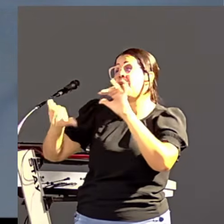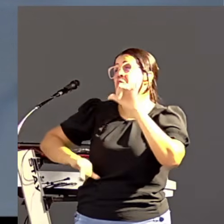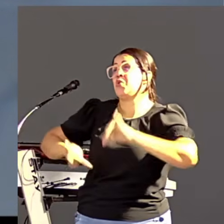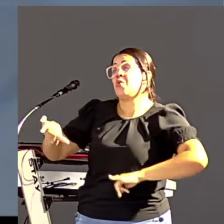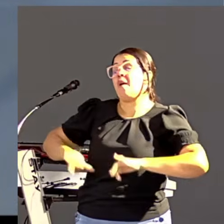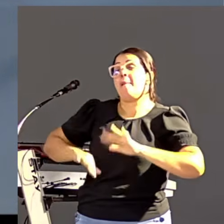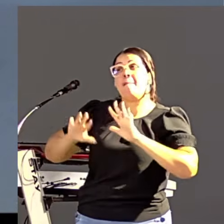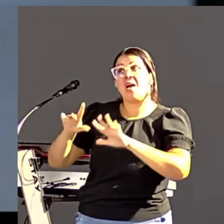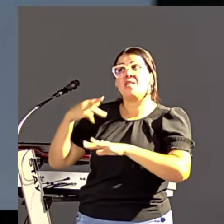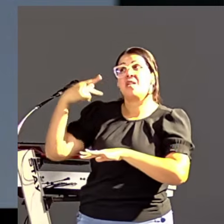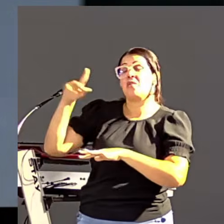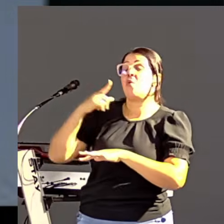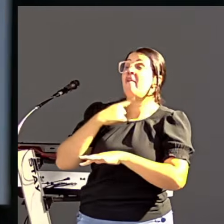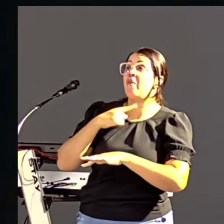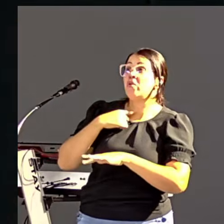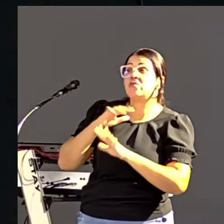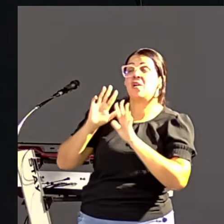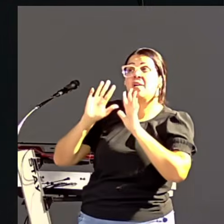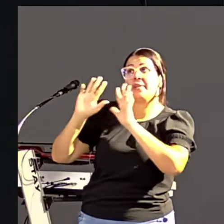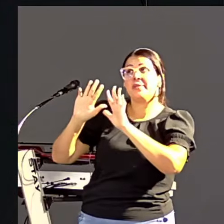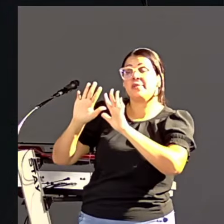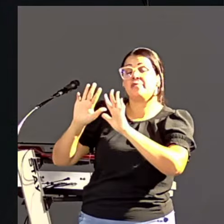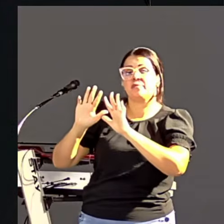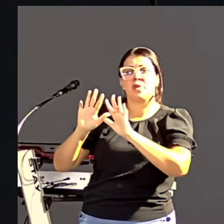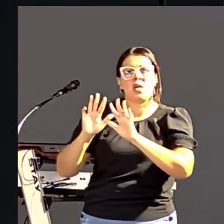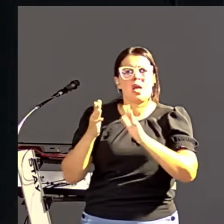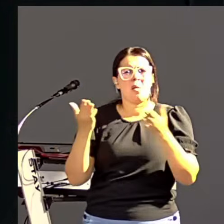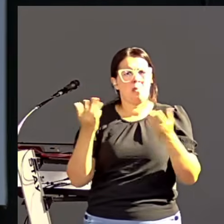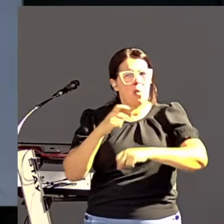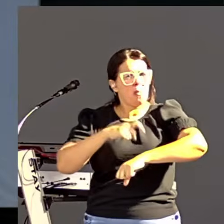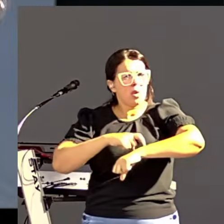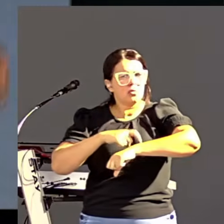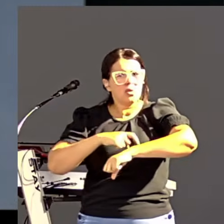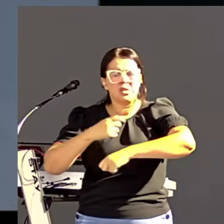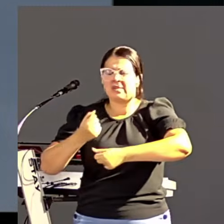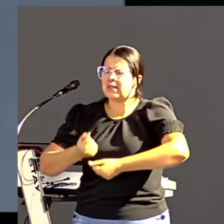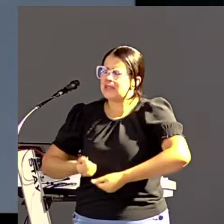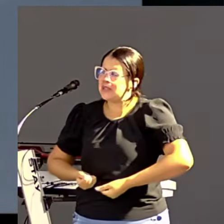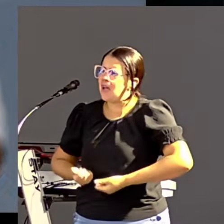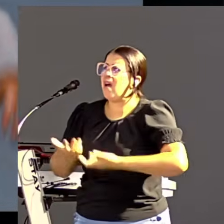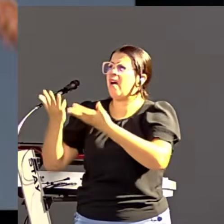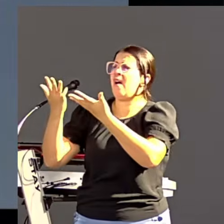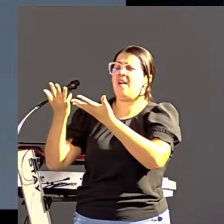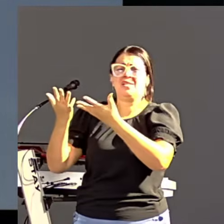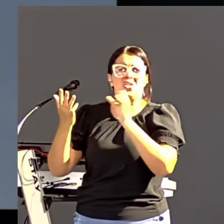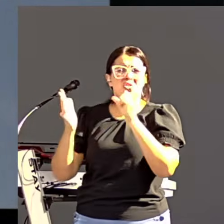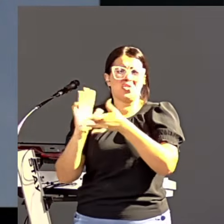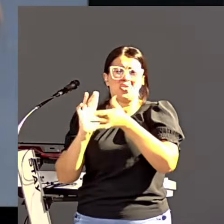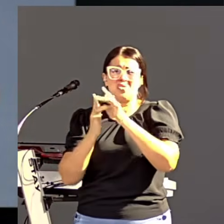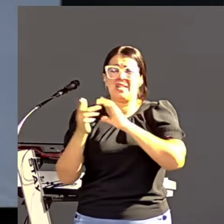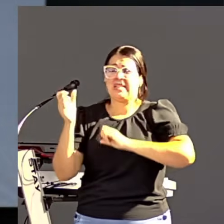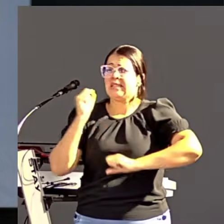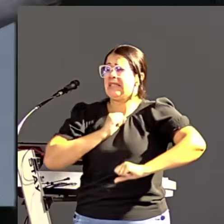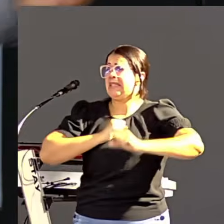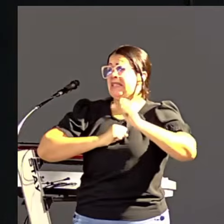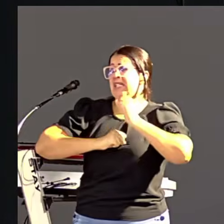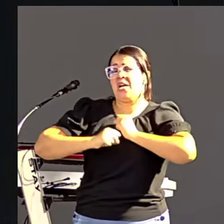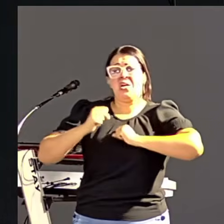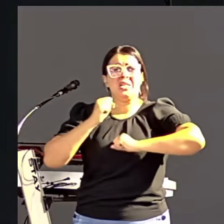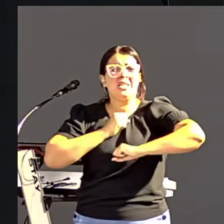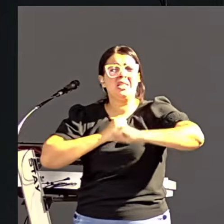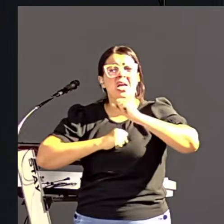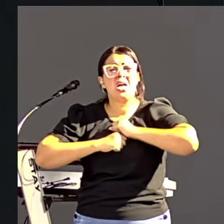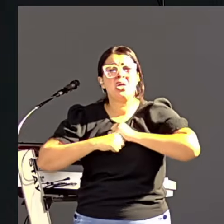feita a vontade do Pai. Naquele momento ele está entregue totalmente. Ele está tão angustiado que começa a